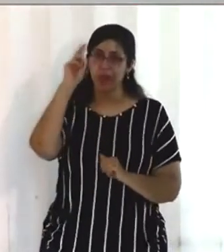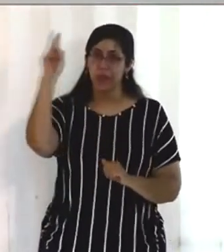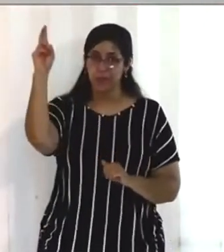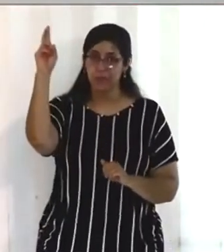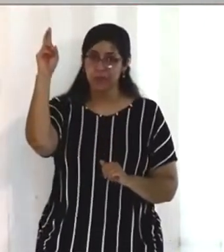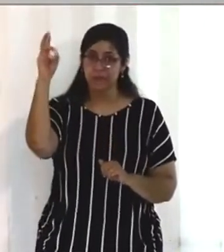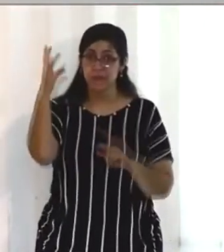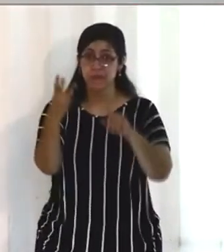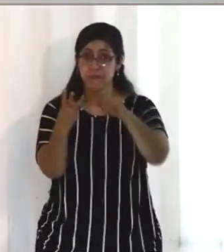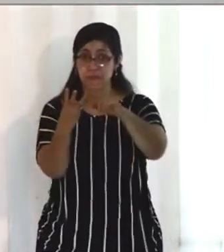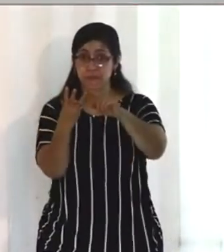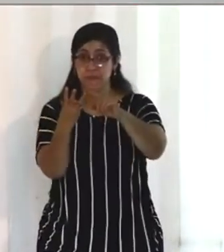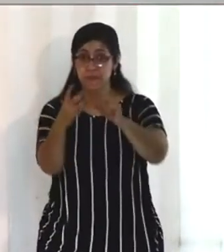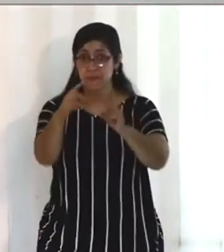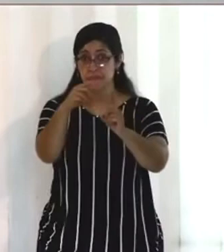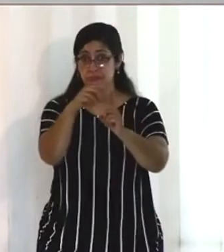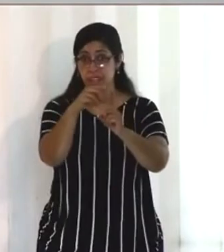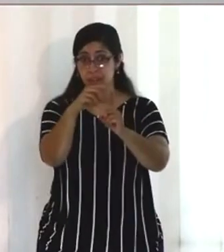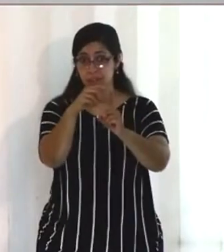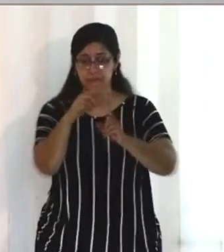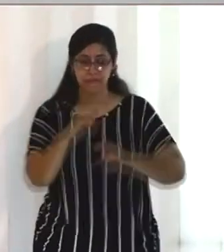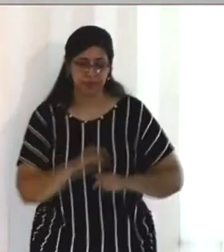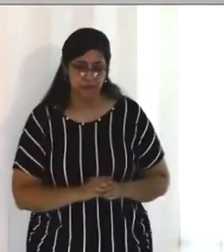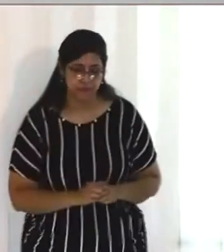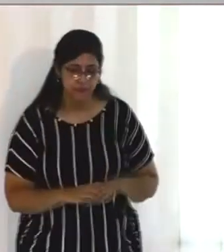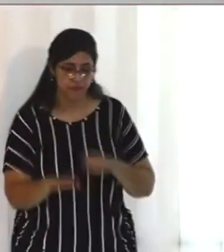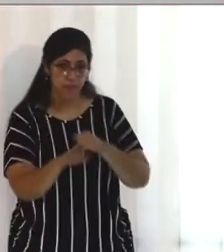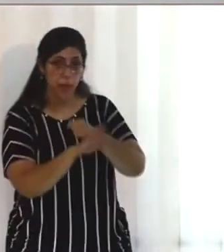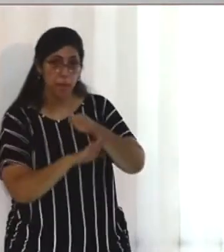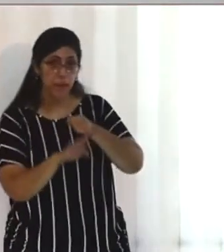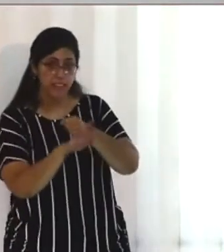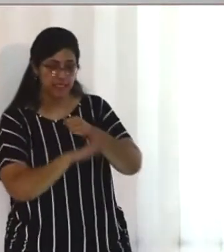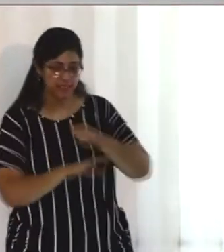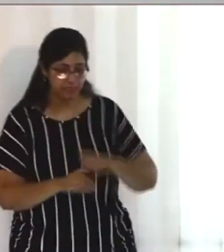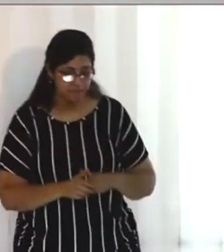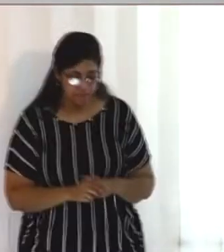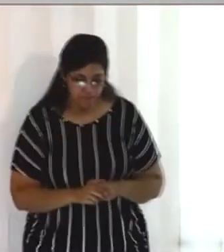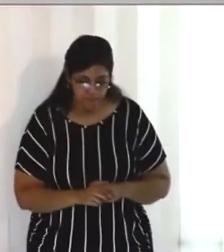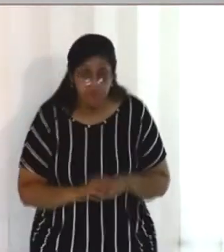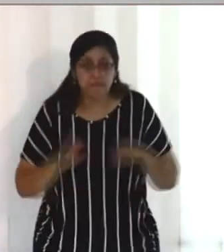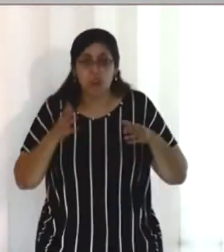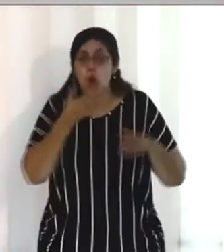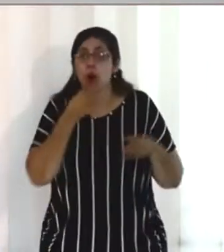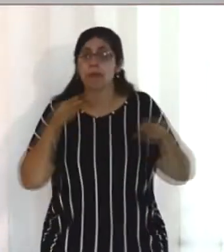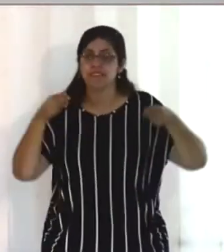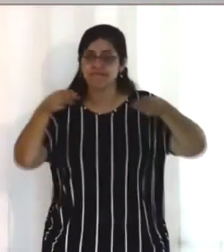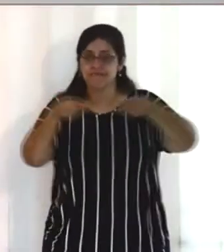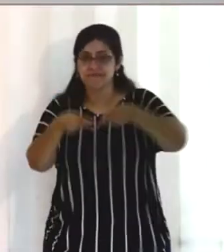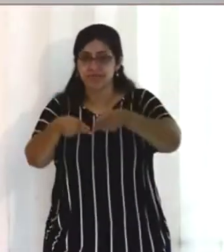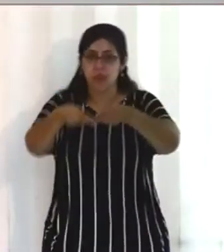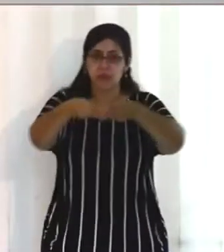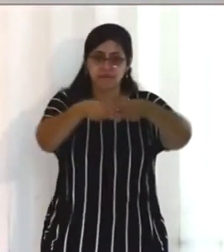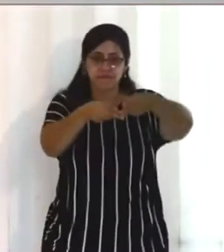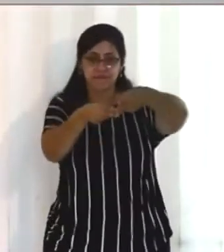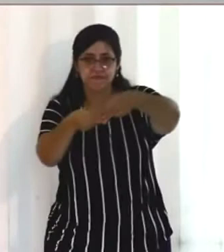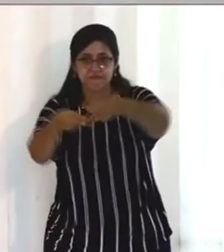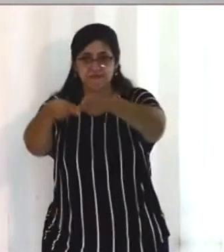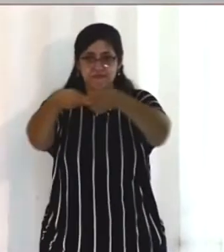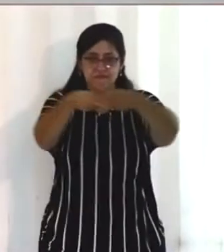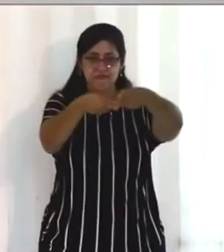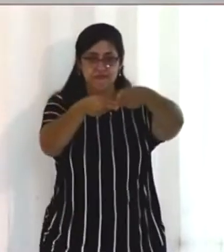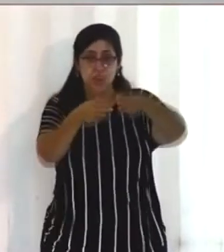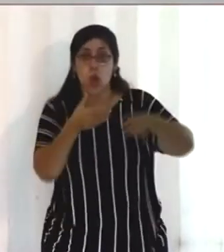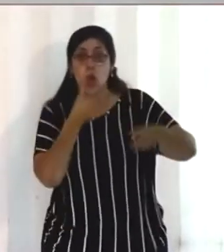palavra, o terceiro ato aqui da nossa exposição, que é a história de Noé. Pela fé, Noé,